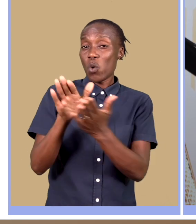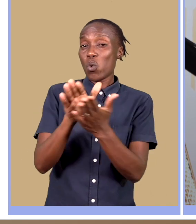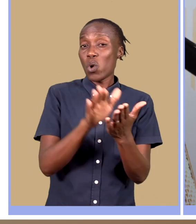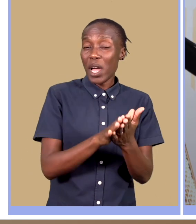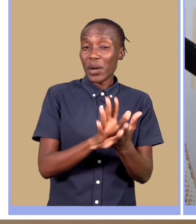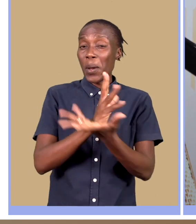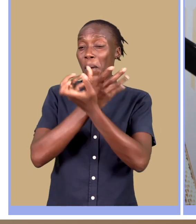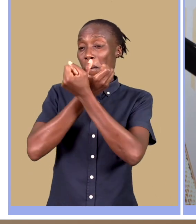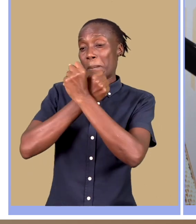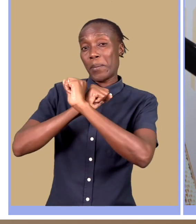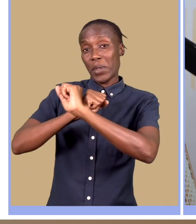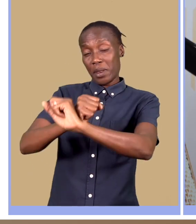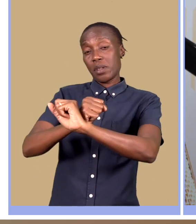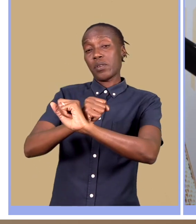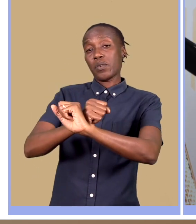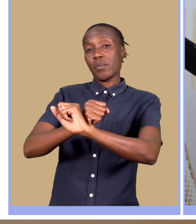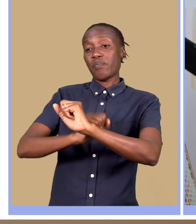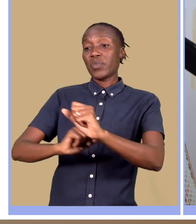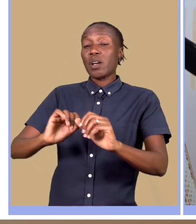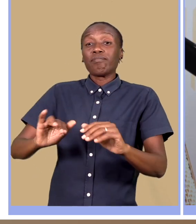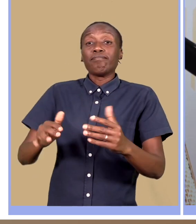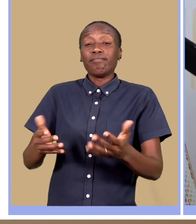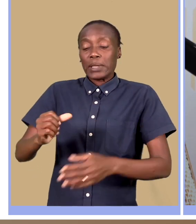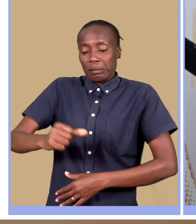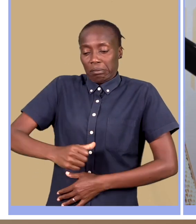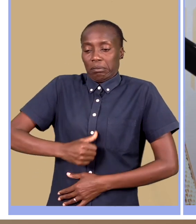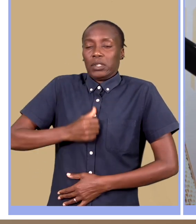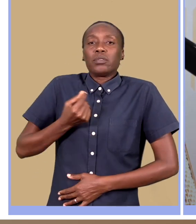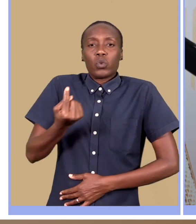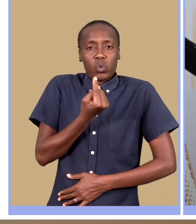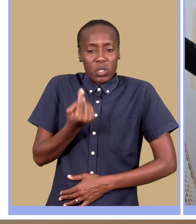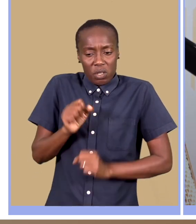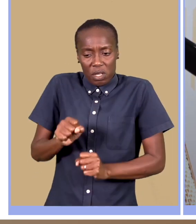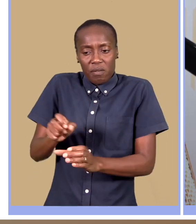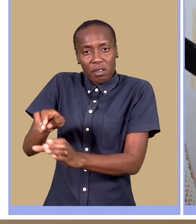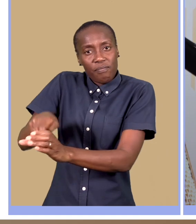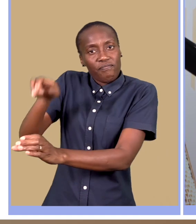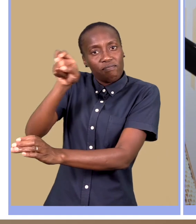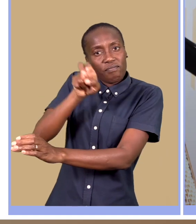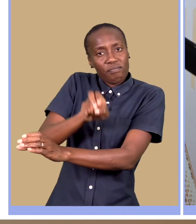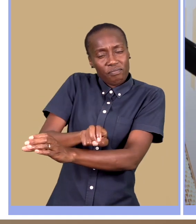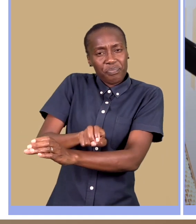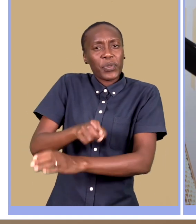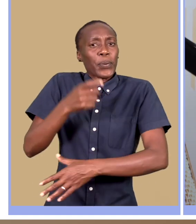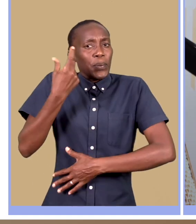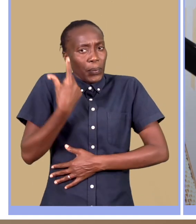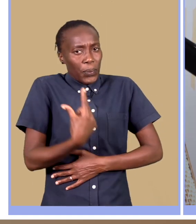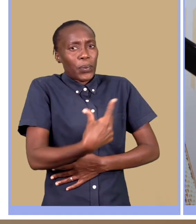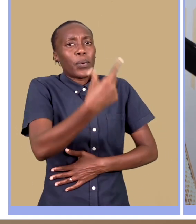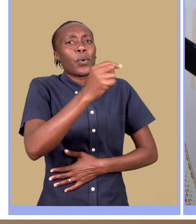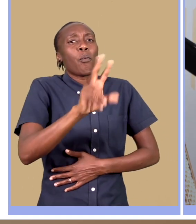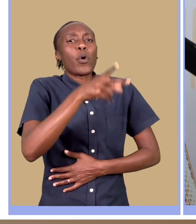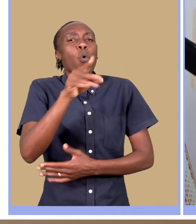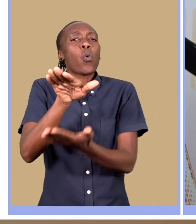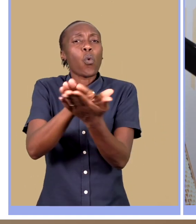e, portanto, a ideia qual é? A ideia é de eu próprio sair deste lugar, não é? Para salvar a vida minha,